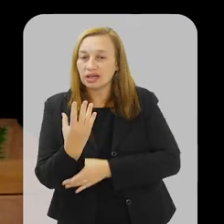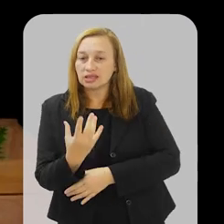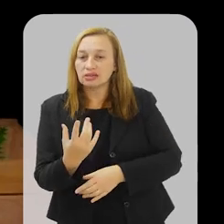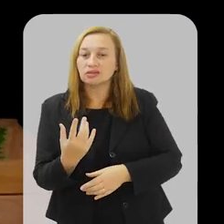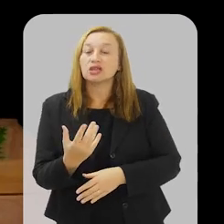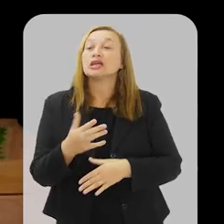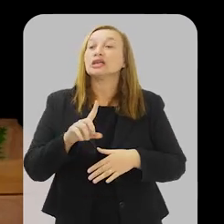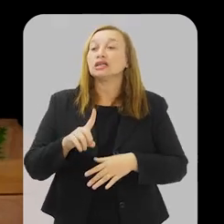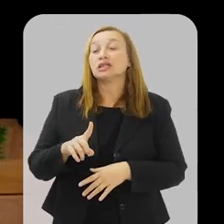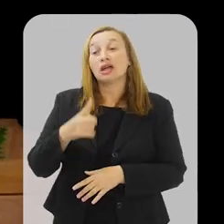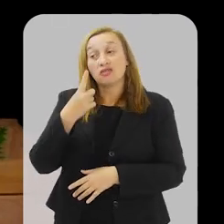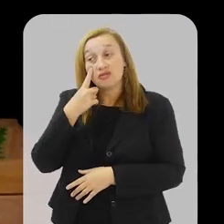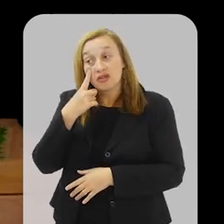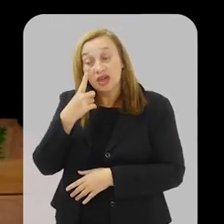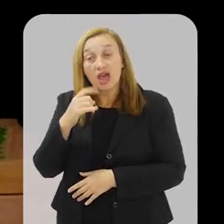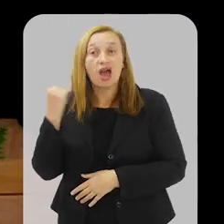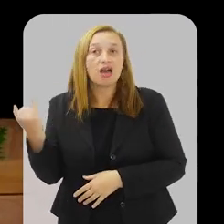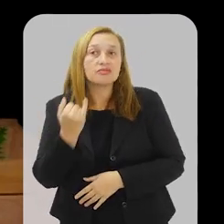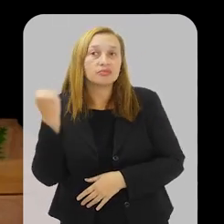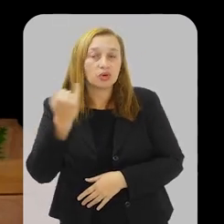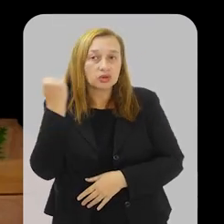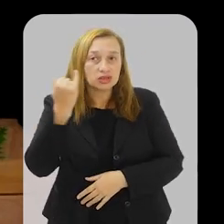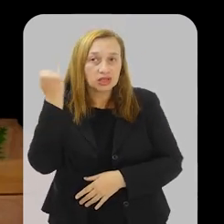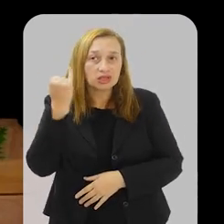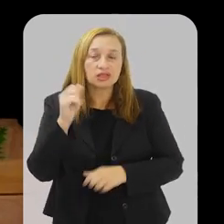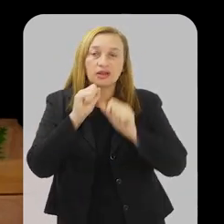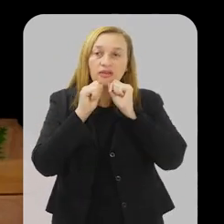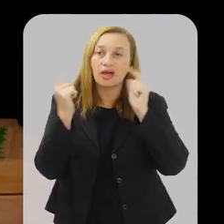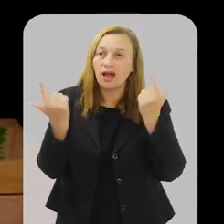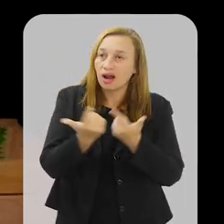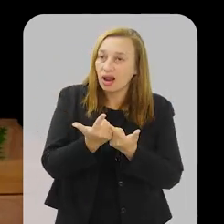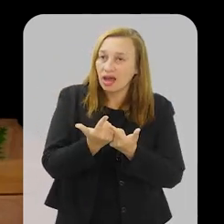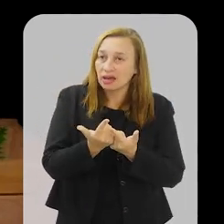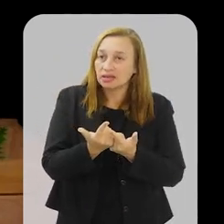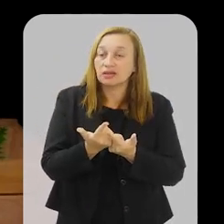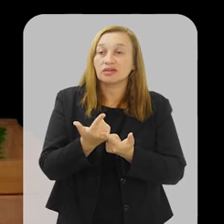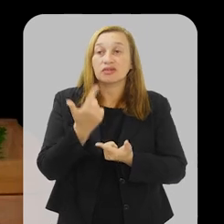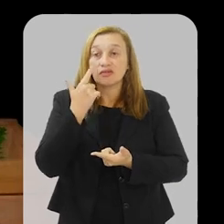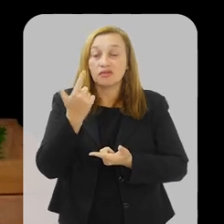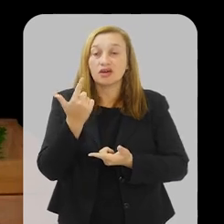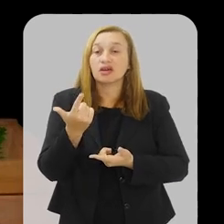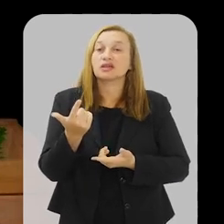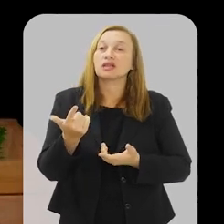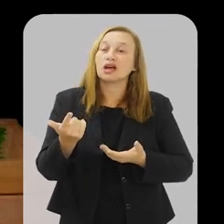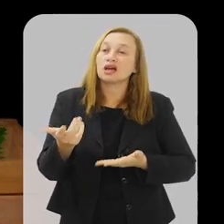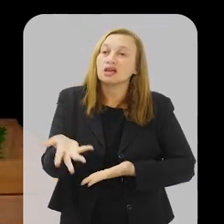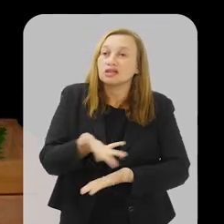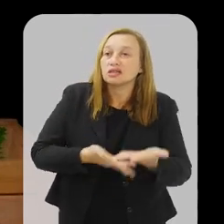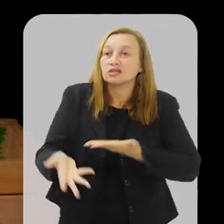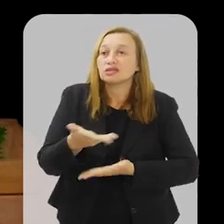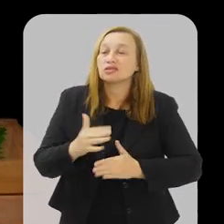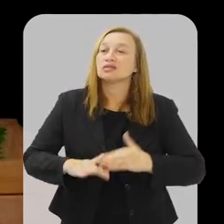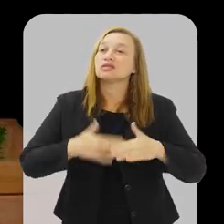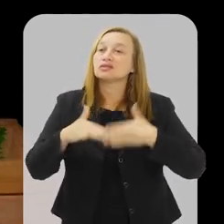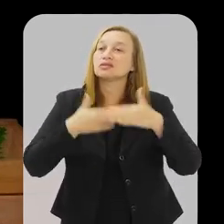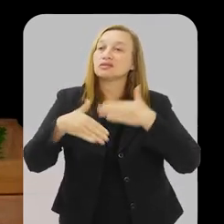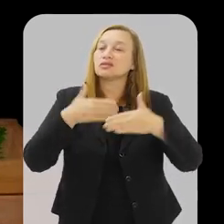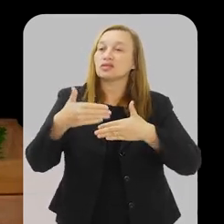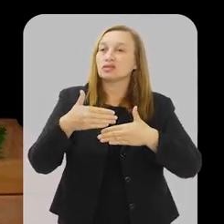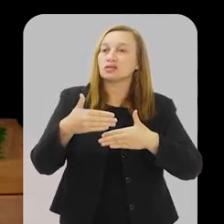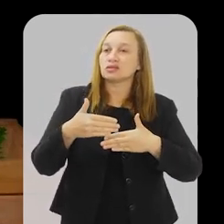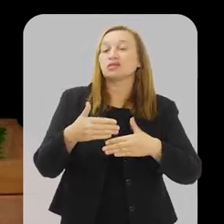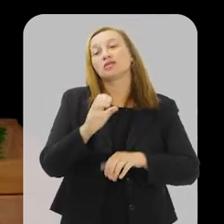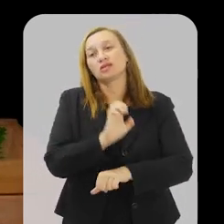construída a documentação para a instalação daí a gente vê a importância da Assembleia Legislativa ela